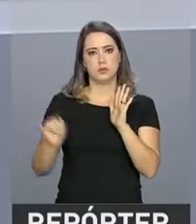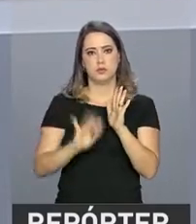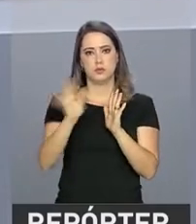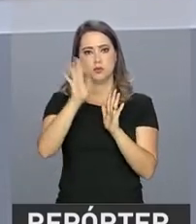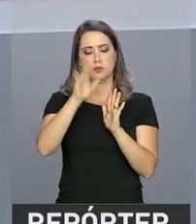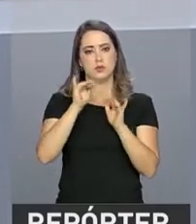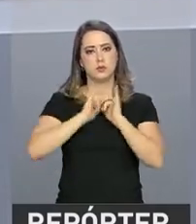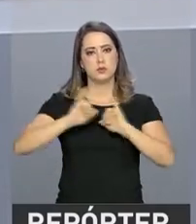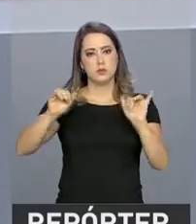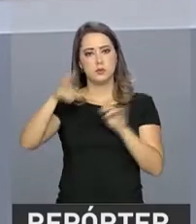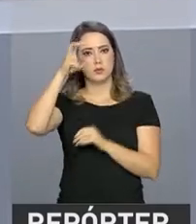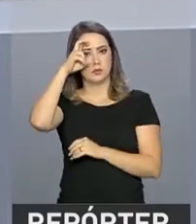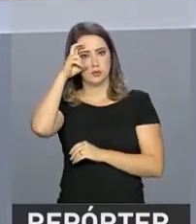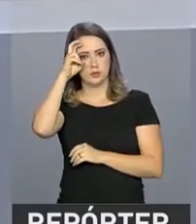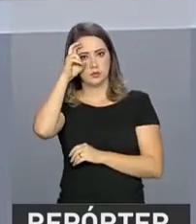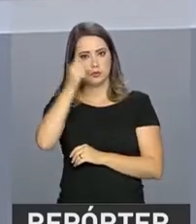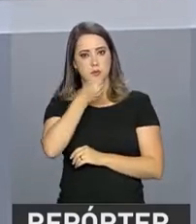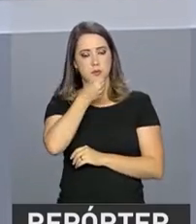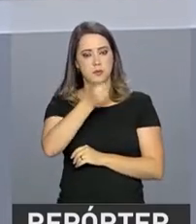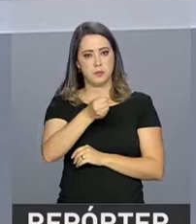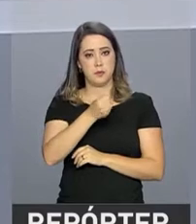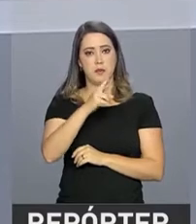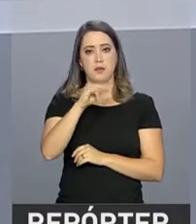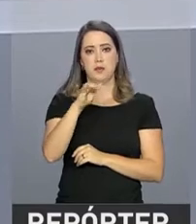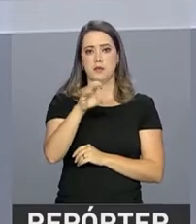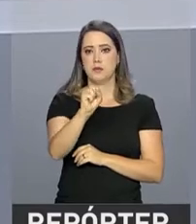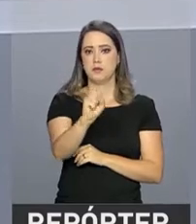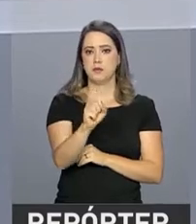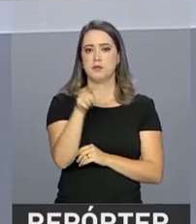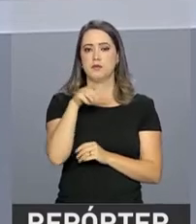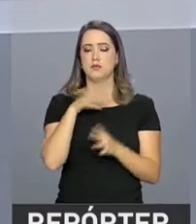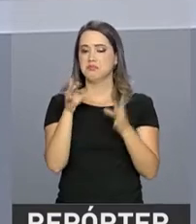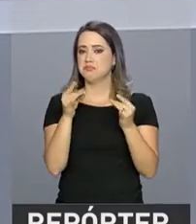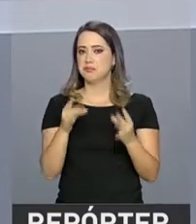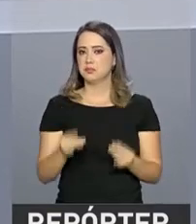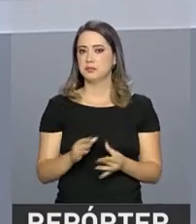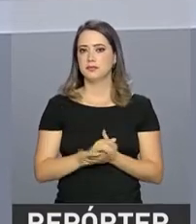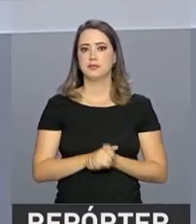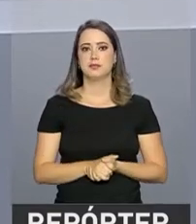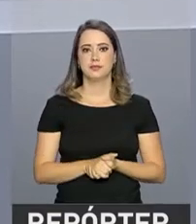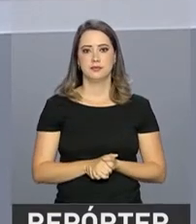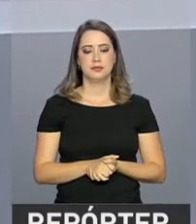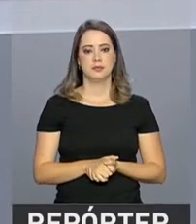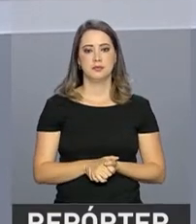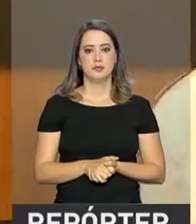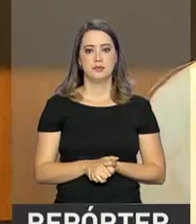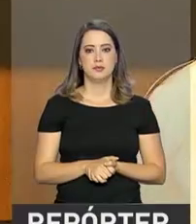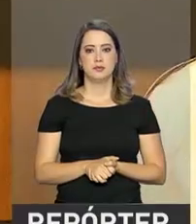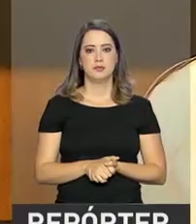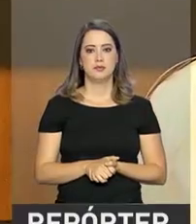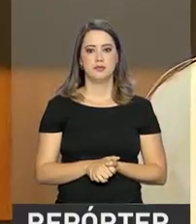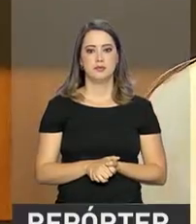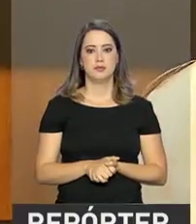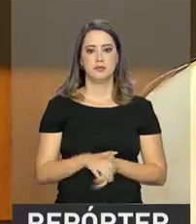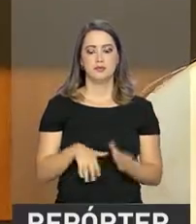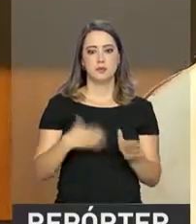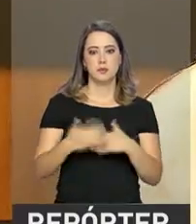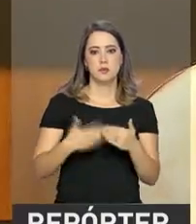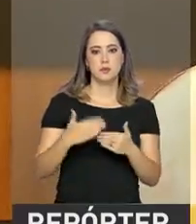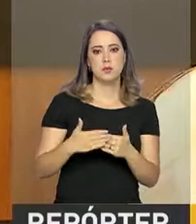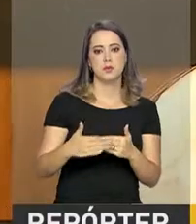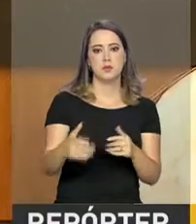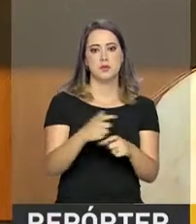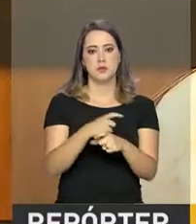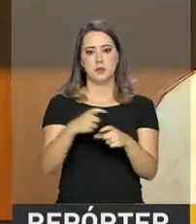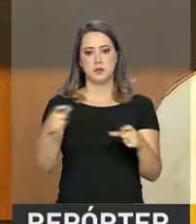de inflação divulgado nesta quinta-feira. E a repórter Raíssa Lopes tem os detalhes. A projeção para a expansão